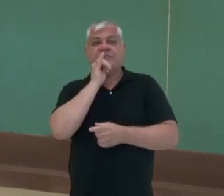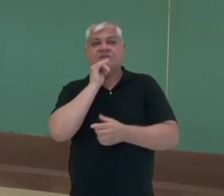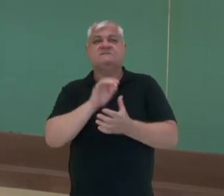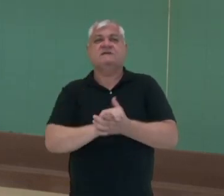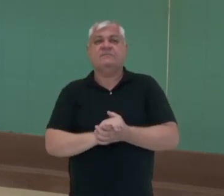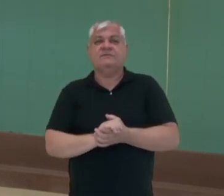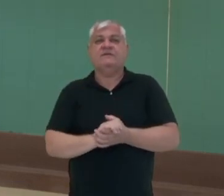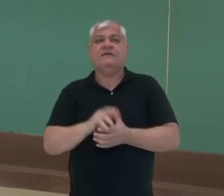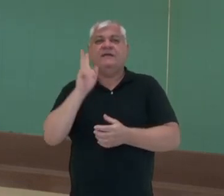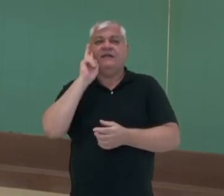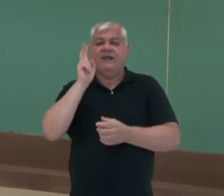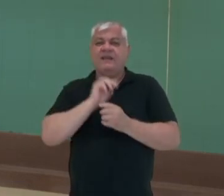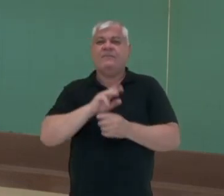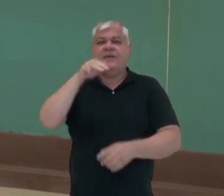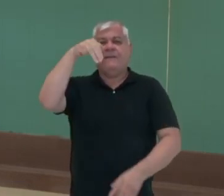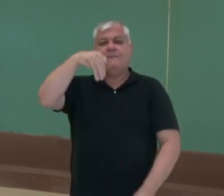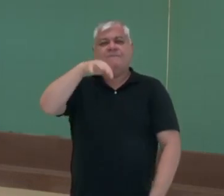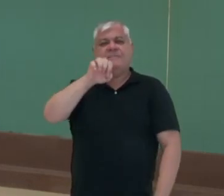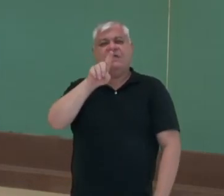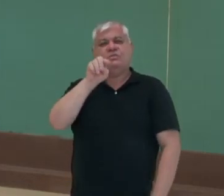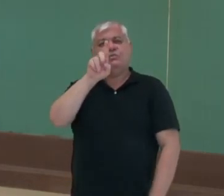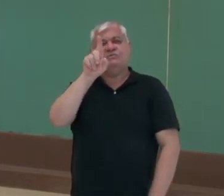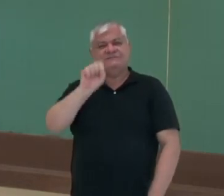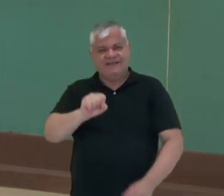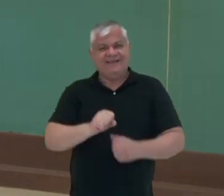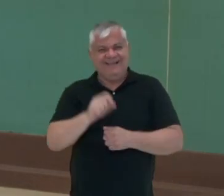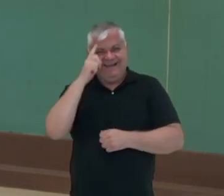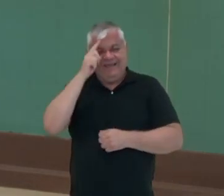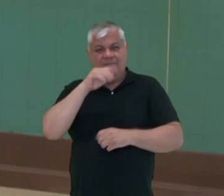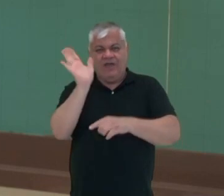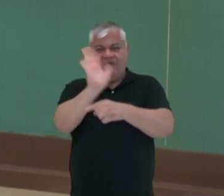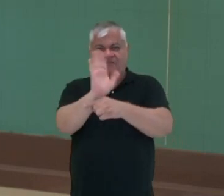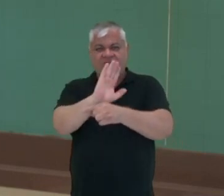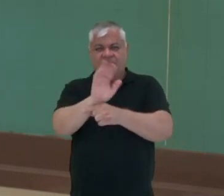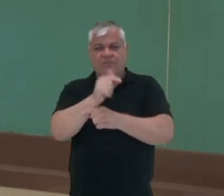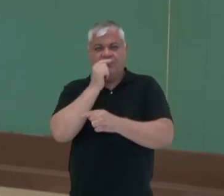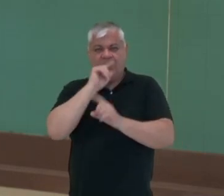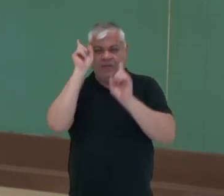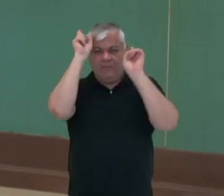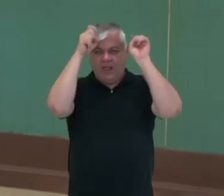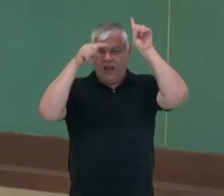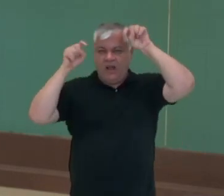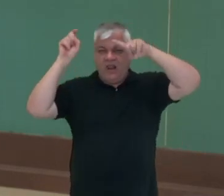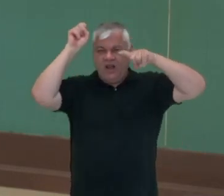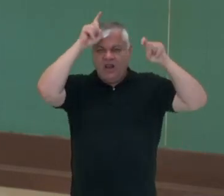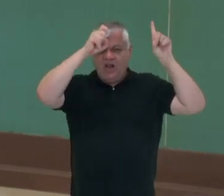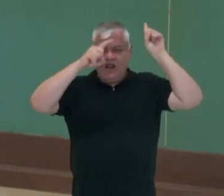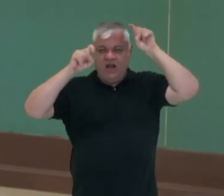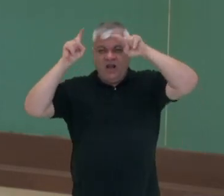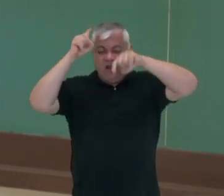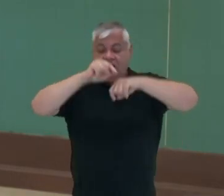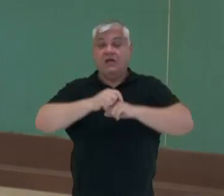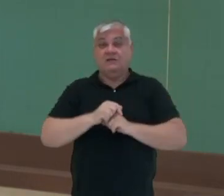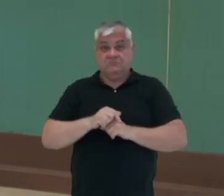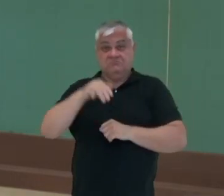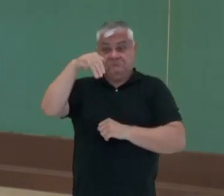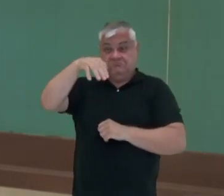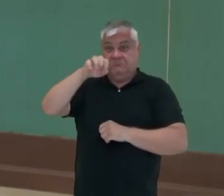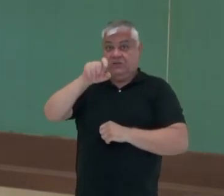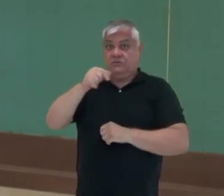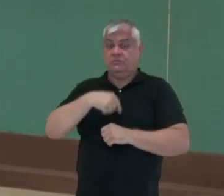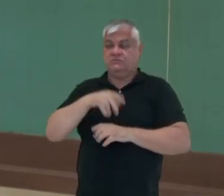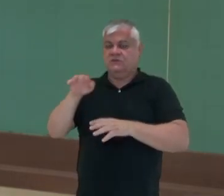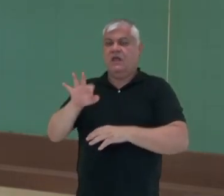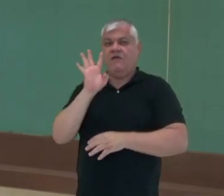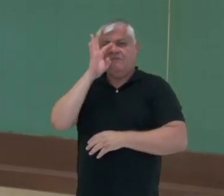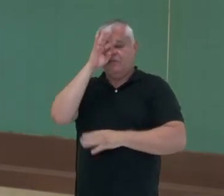como a Medusa usada por Poseidon e Hera. Se a gente entrar dentro da cultura grega, a gente vai ver que Medusa era uma sacerdotisa de Hera, muito fiel, e